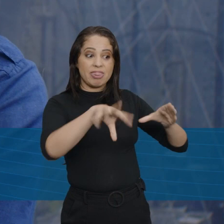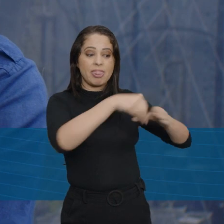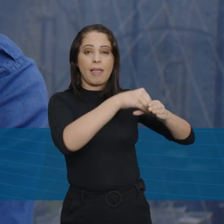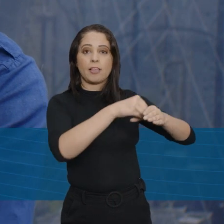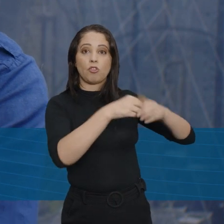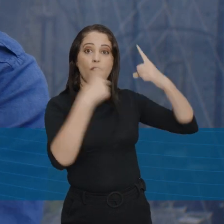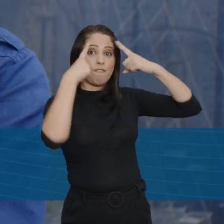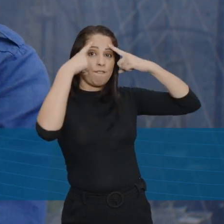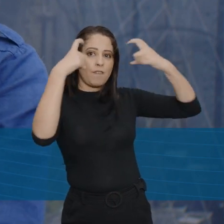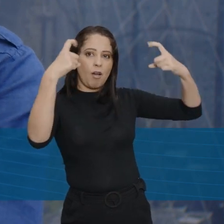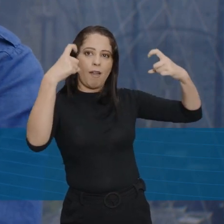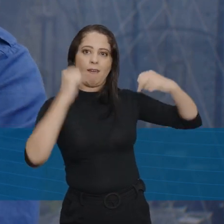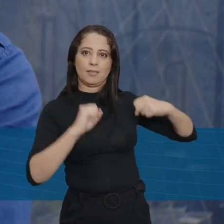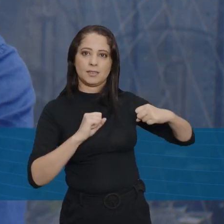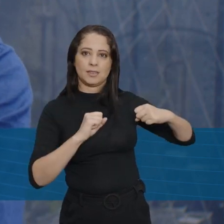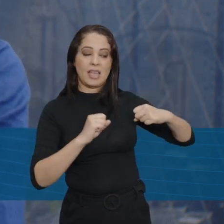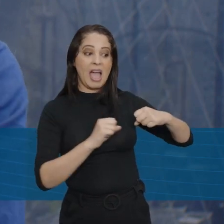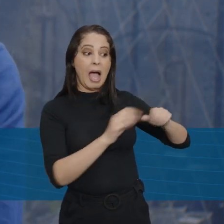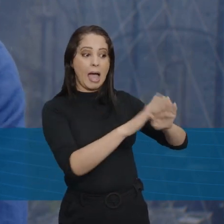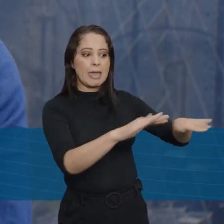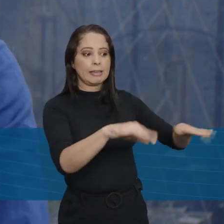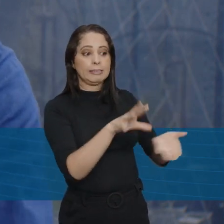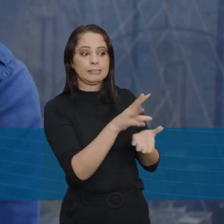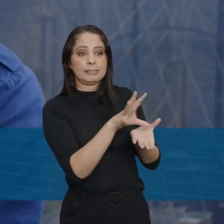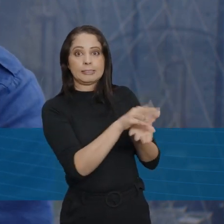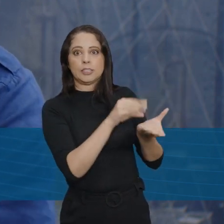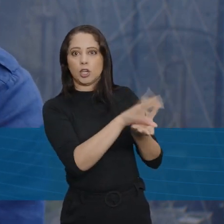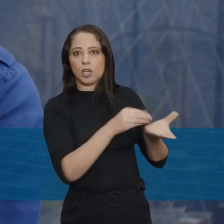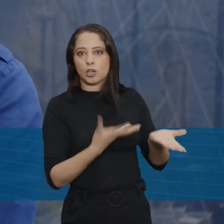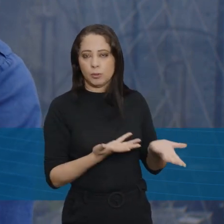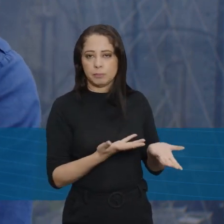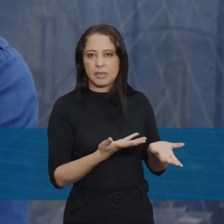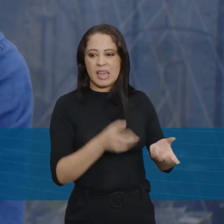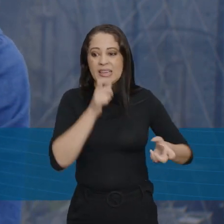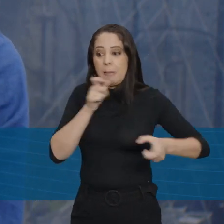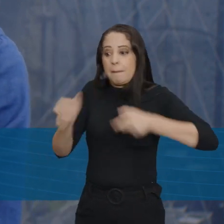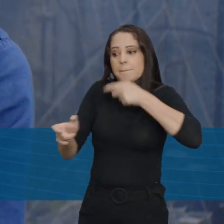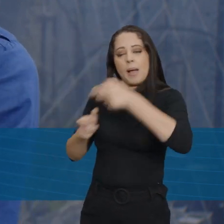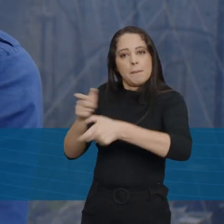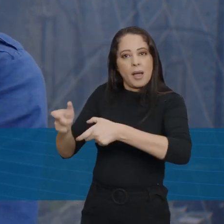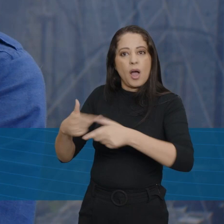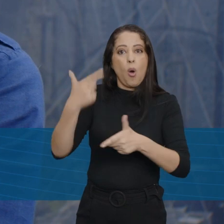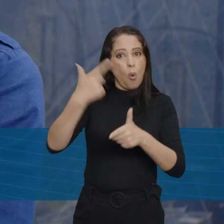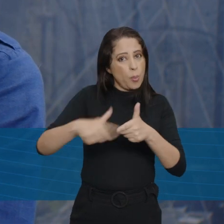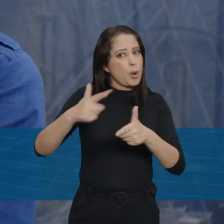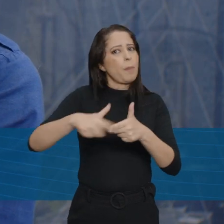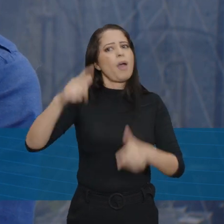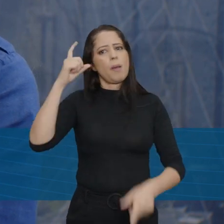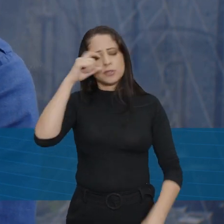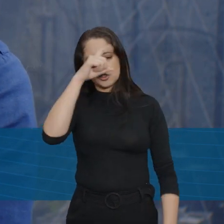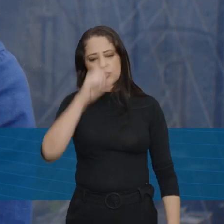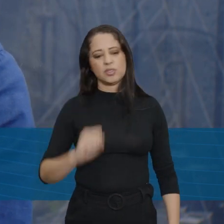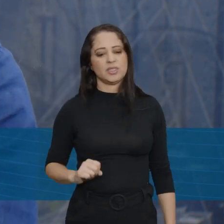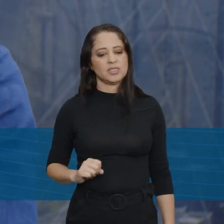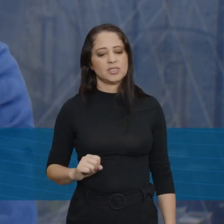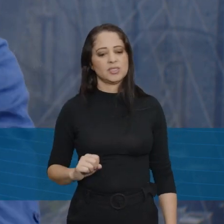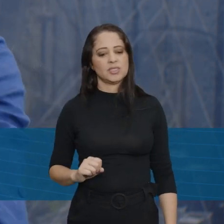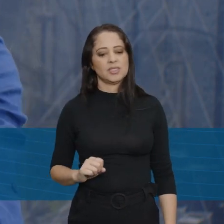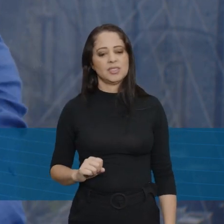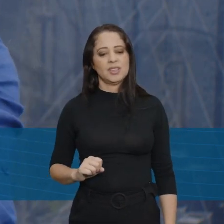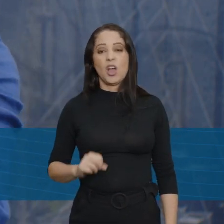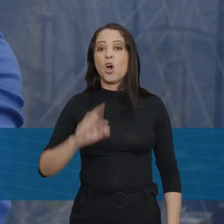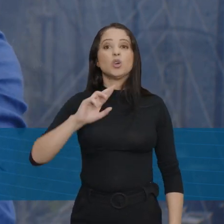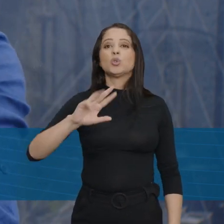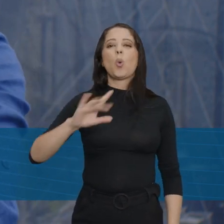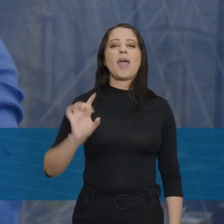gente transformar isso? Tem como? Porque foi o que a Patrícia falou logo no início. É um problema muito complexo. É muito, assim, não é